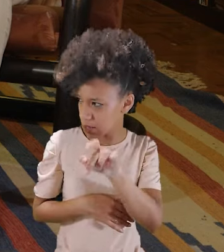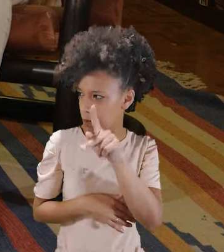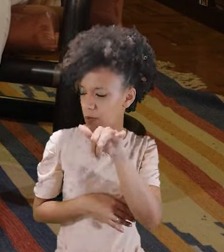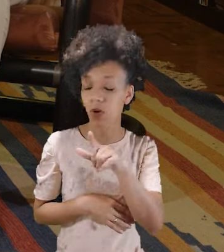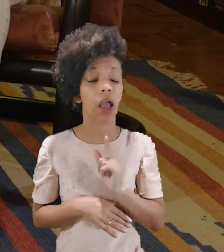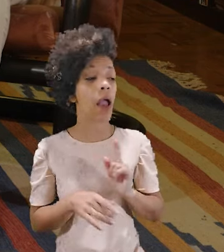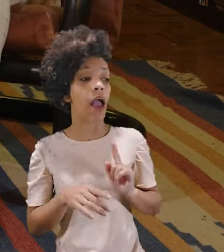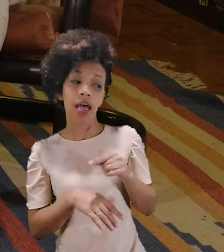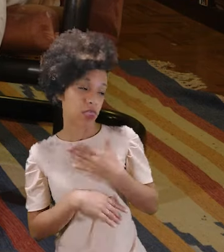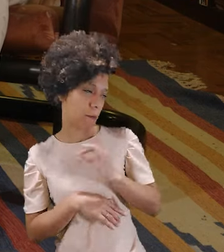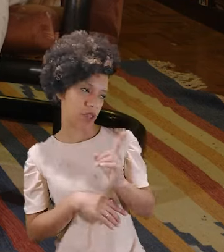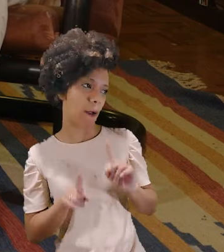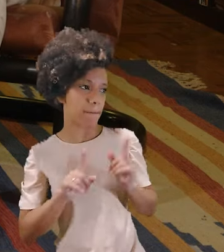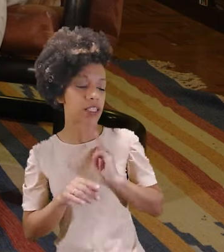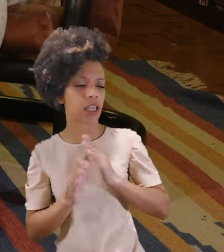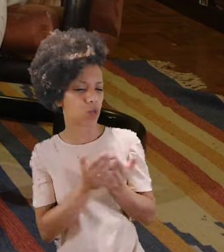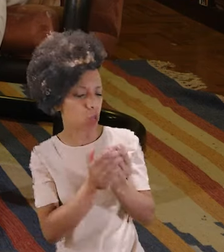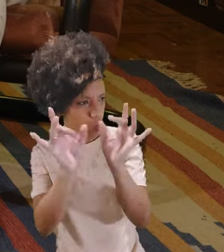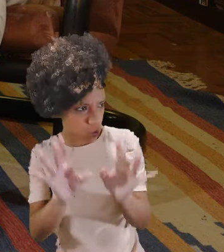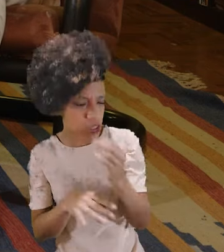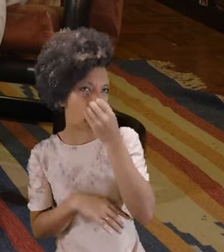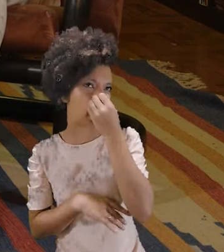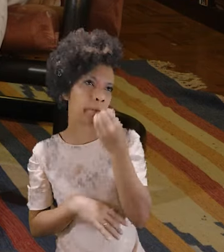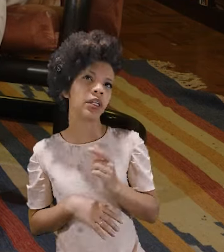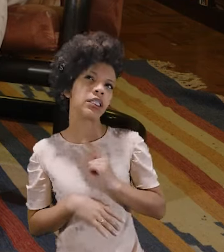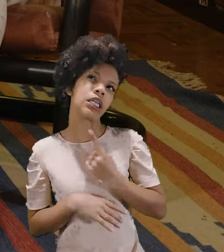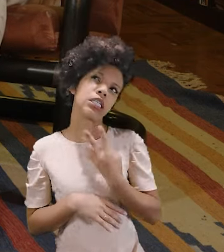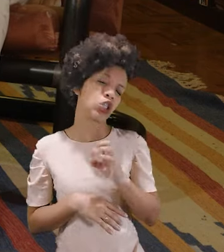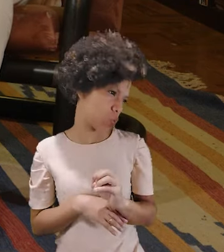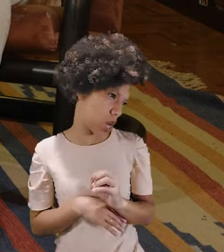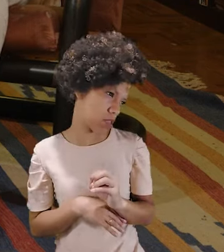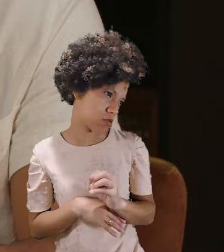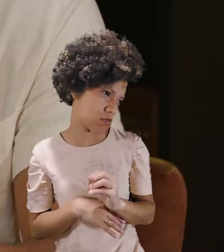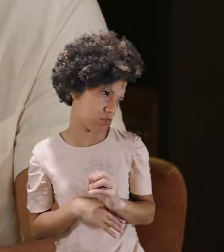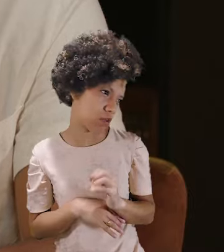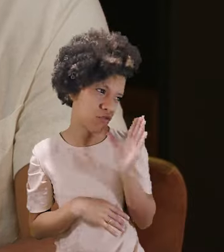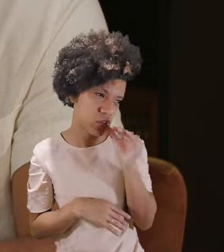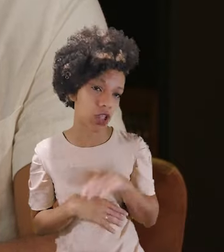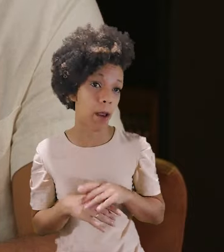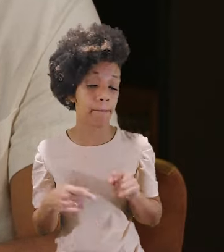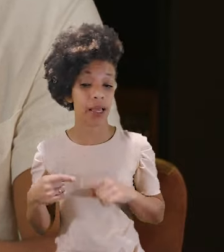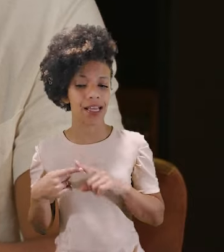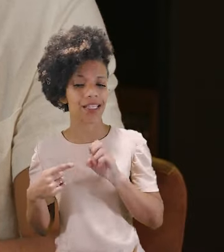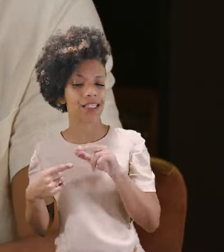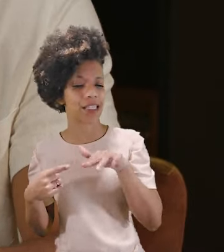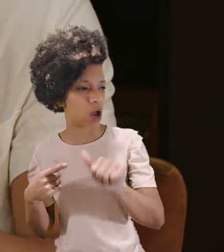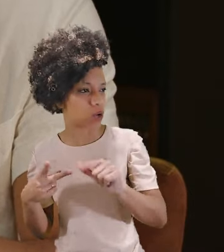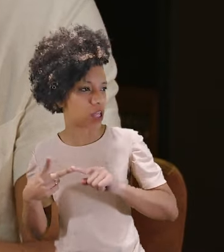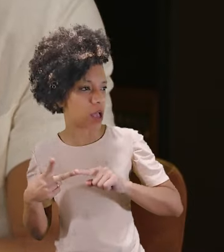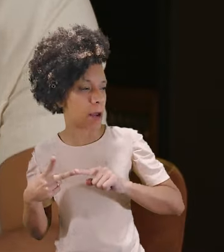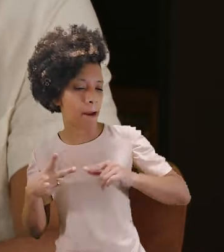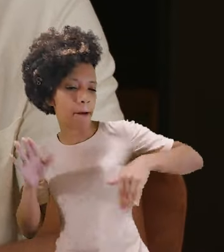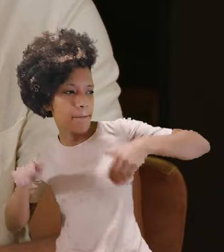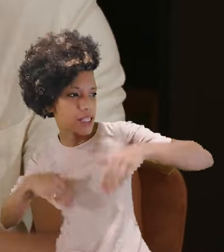não máscara tem na vide são especiais que fazem até mais gente até 148 falei que tem que a gente saiu né que tem